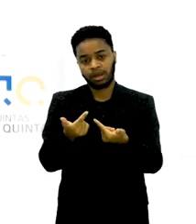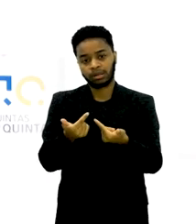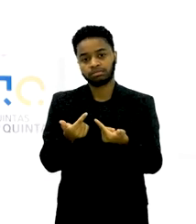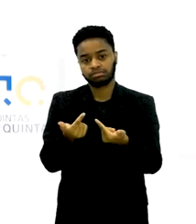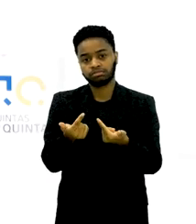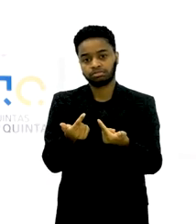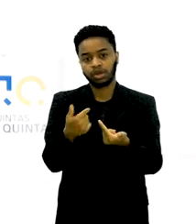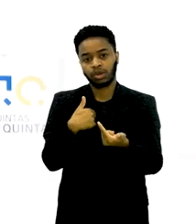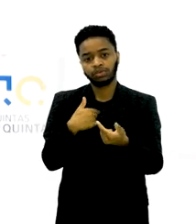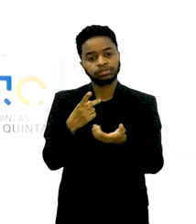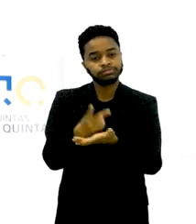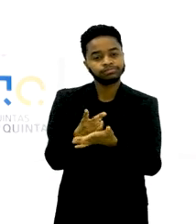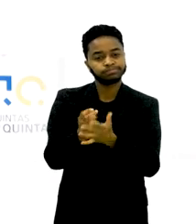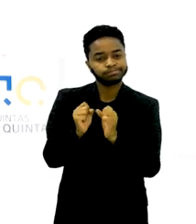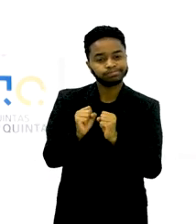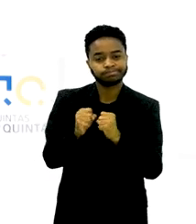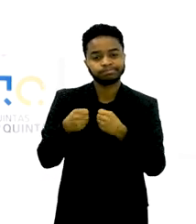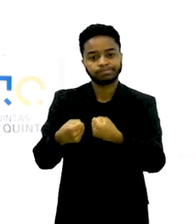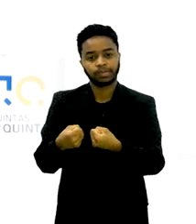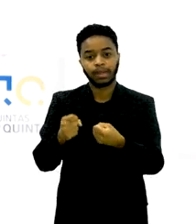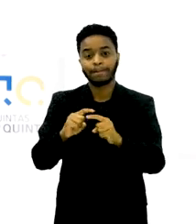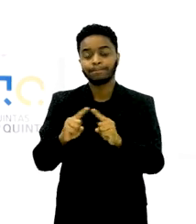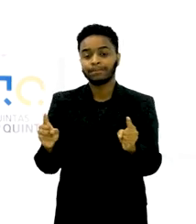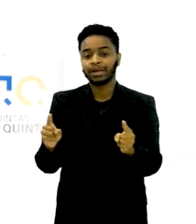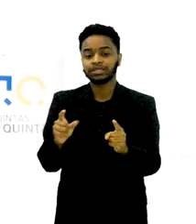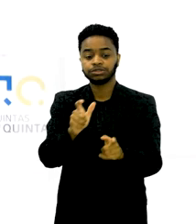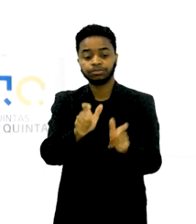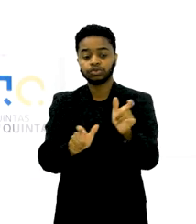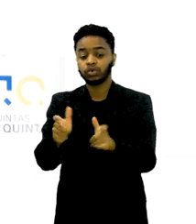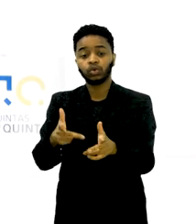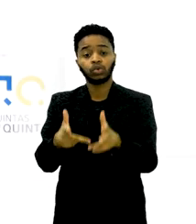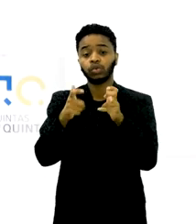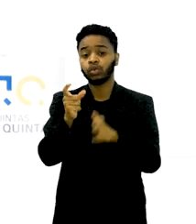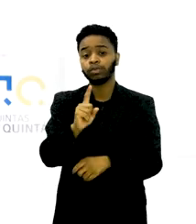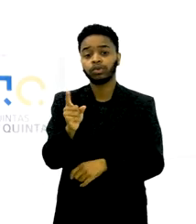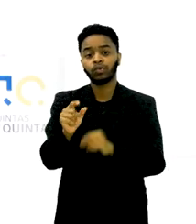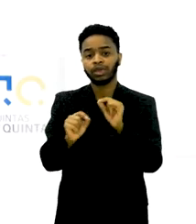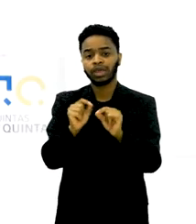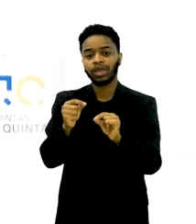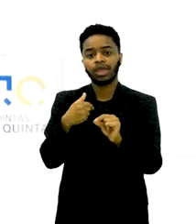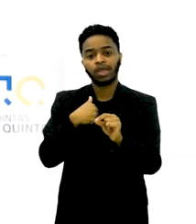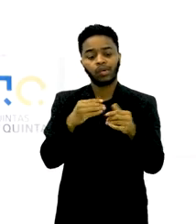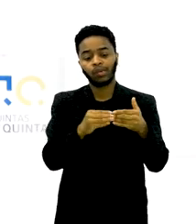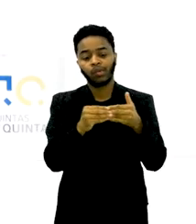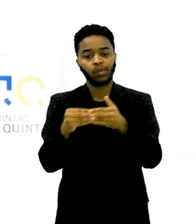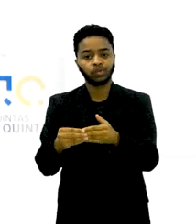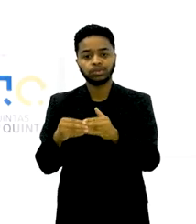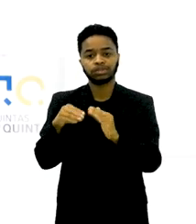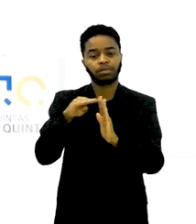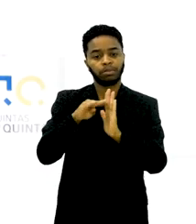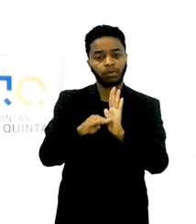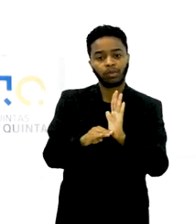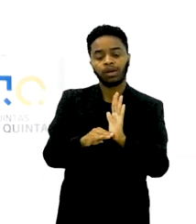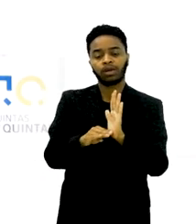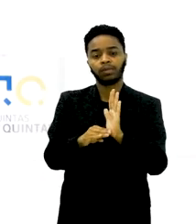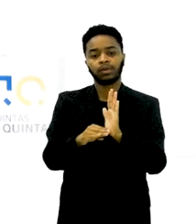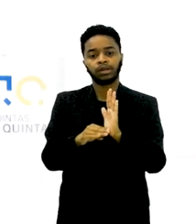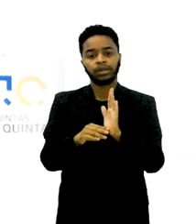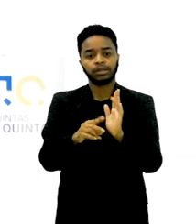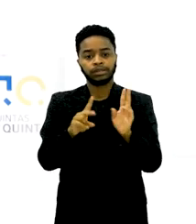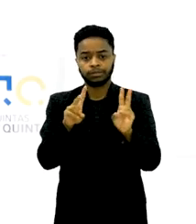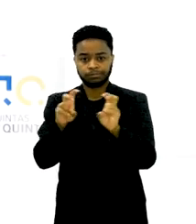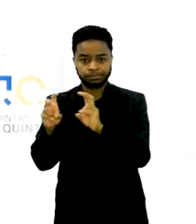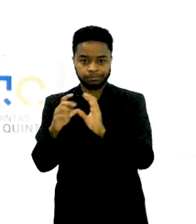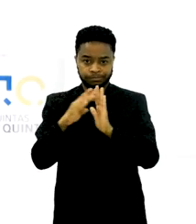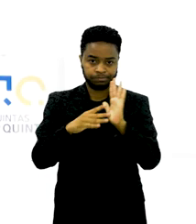sou uma pessoa eh dedicada e o que eles não percebiam que que eu tocava a programação do Museu eh que